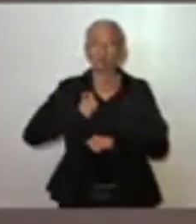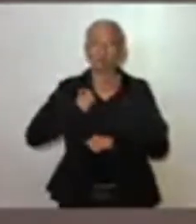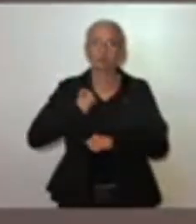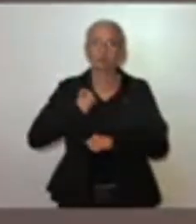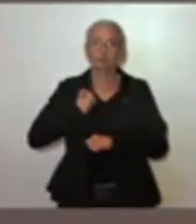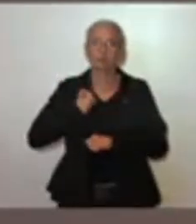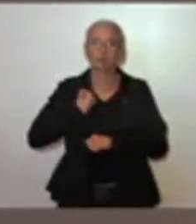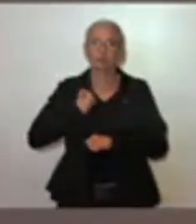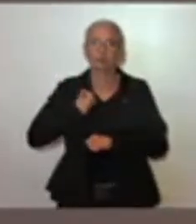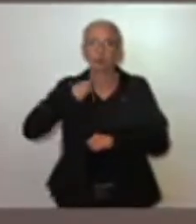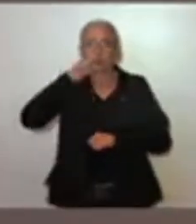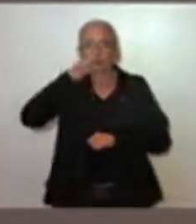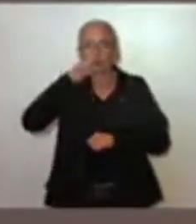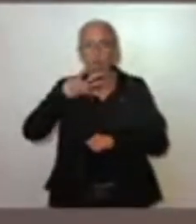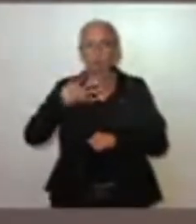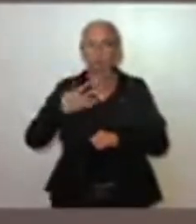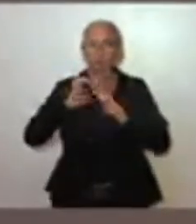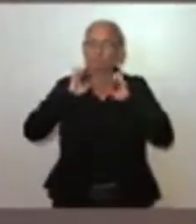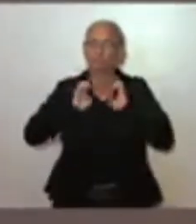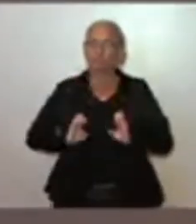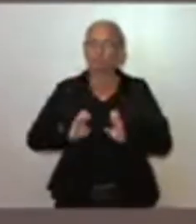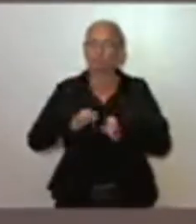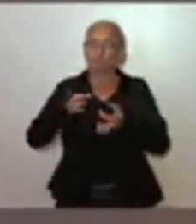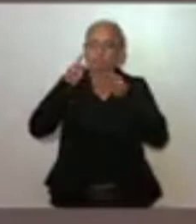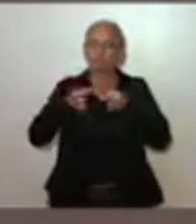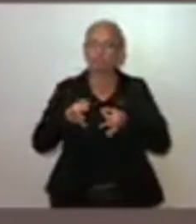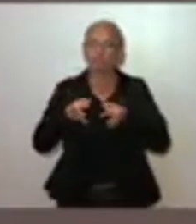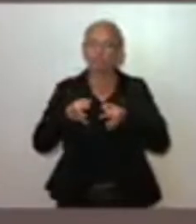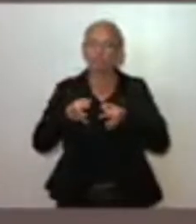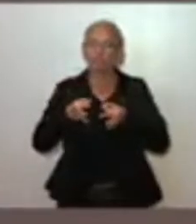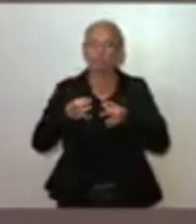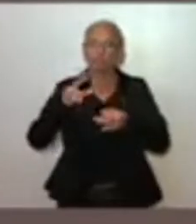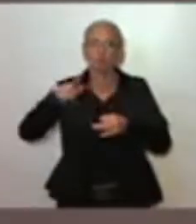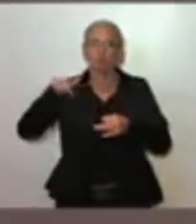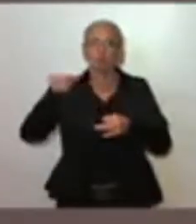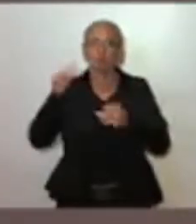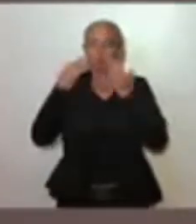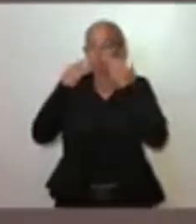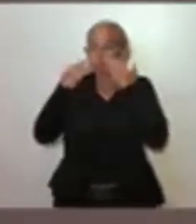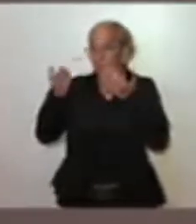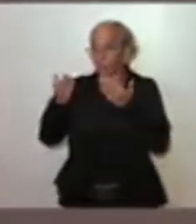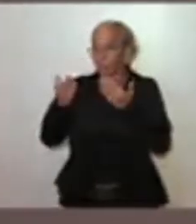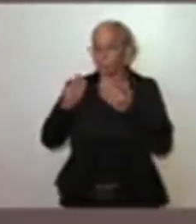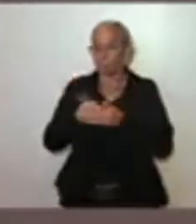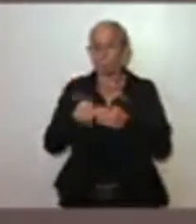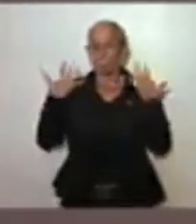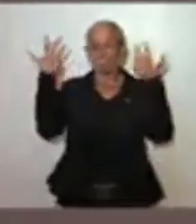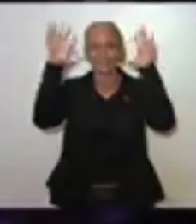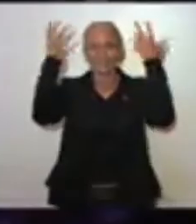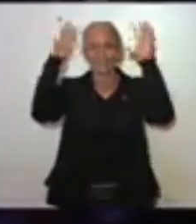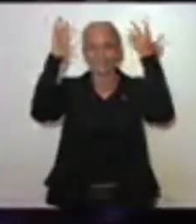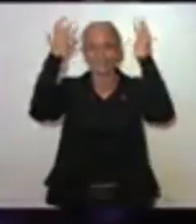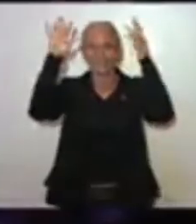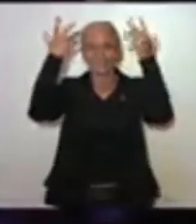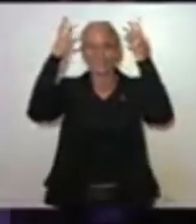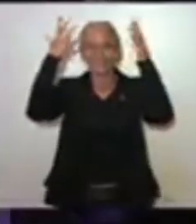e seja bom e correto mesmo quando ninguém estiver olhando muito obrigado